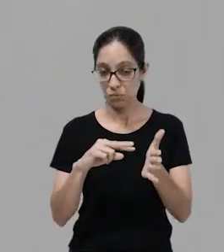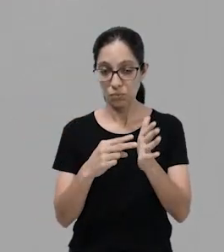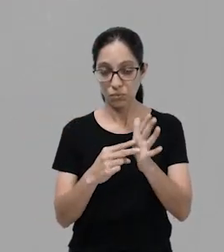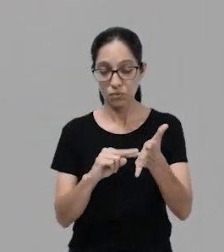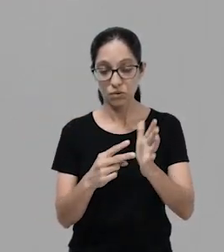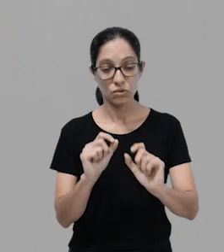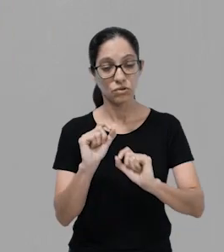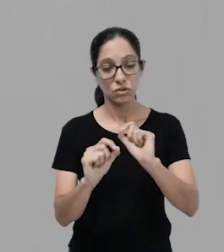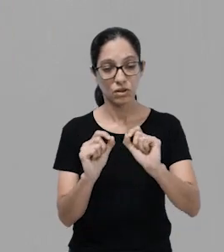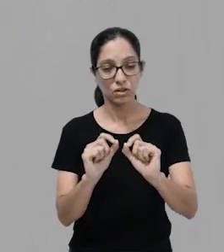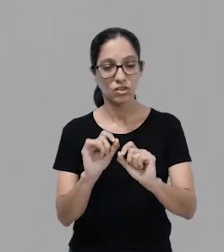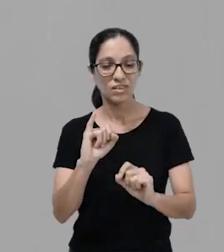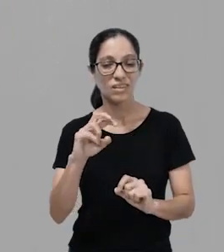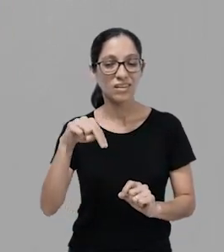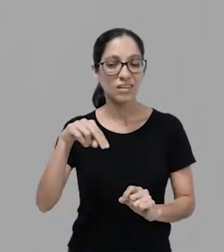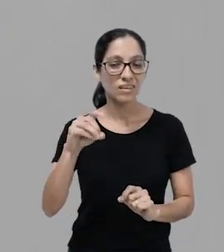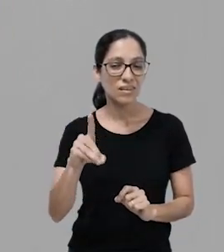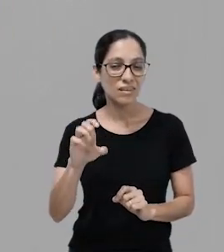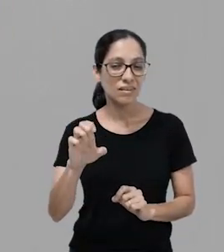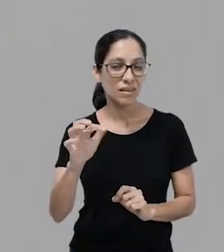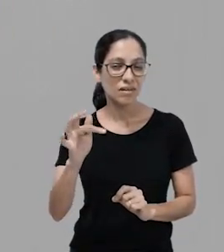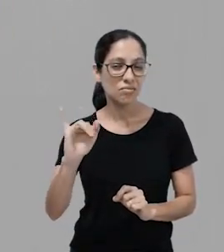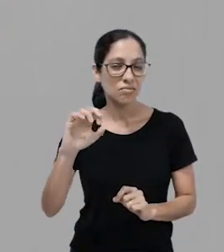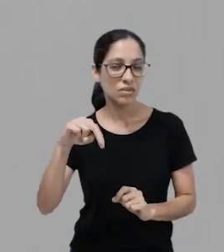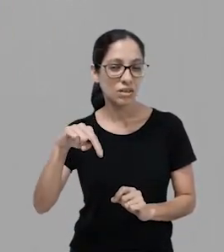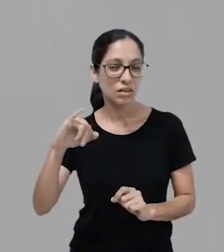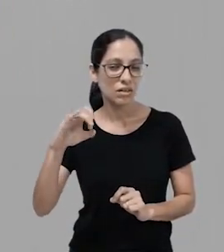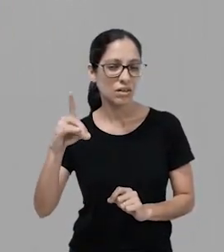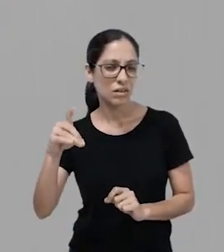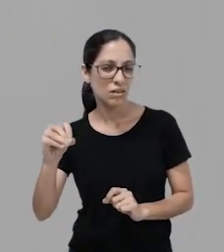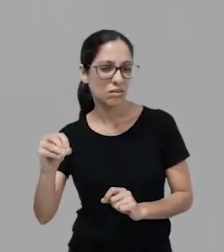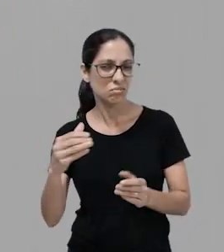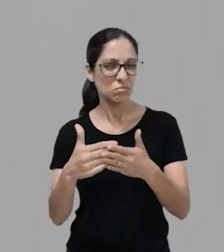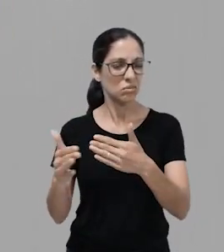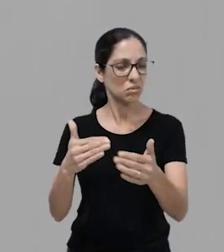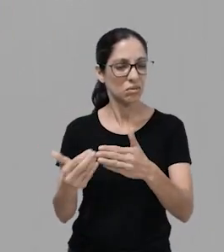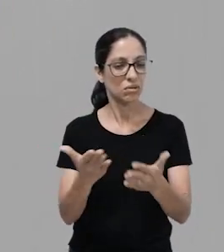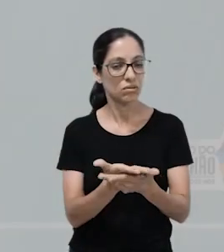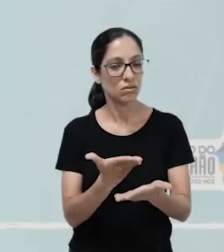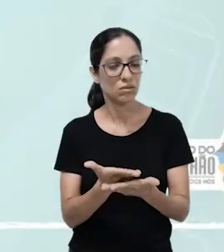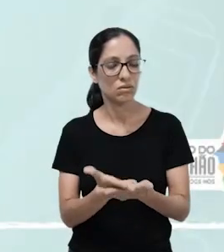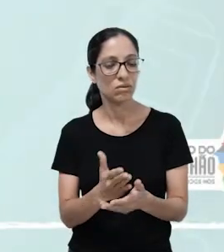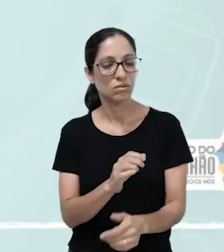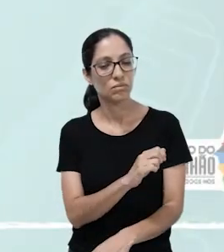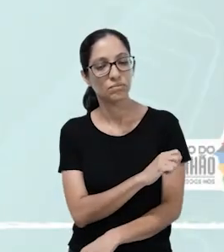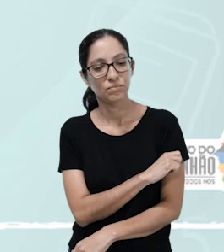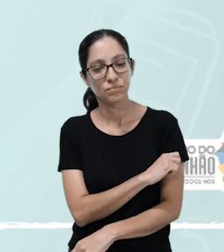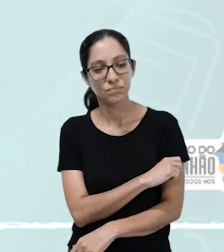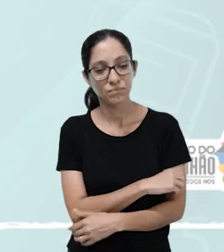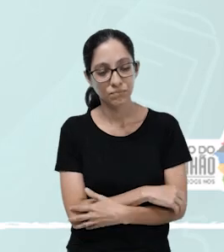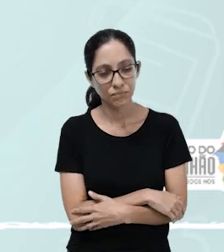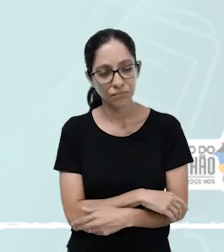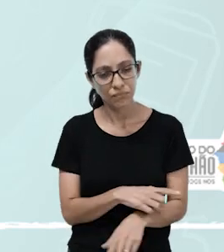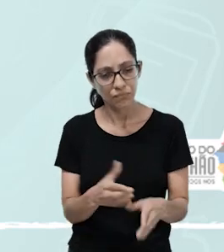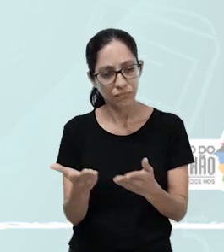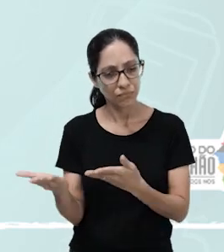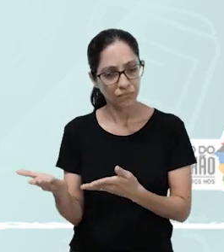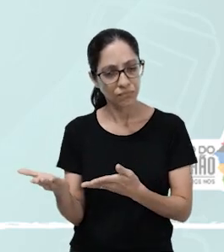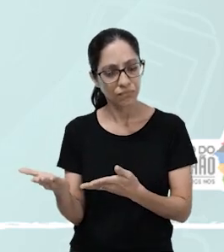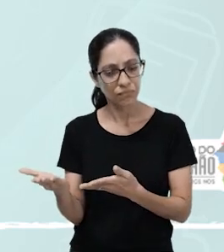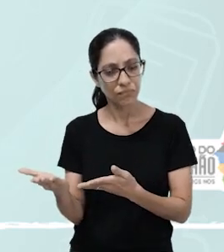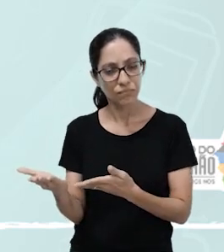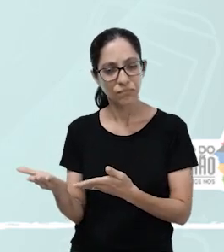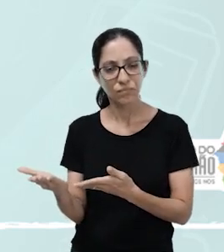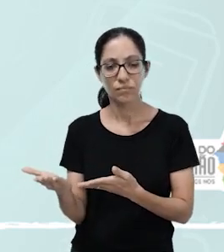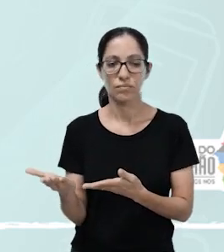de indefinido. É um estudante, qualquer estudante, não é alguém específico. No park, no car is parked